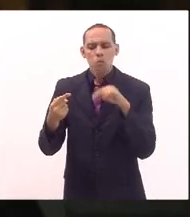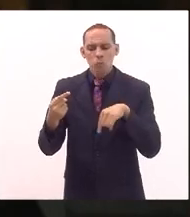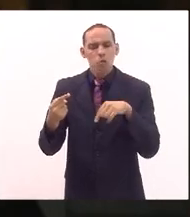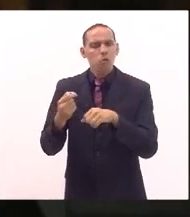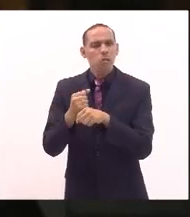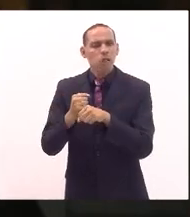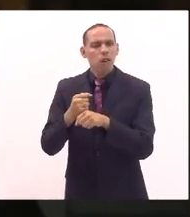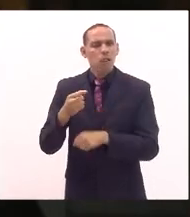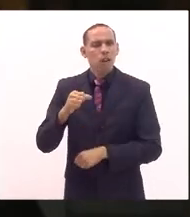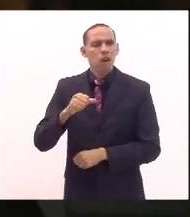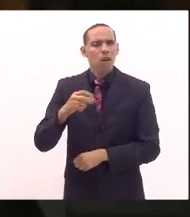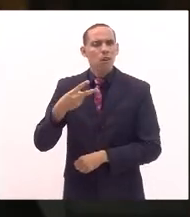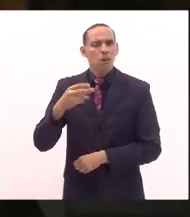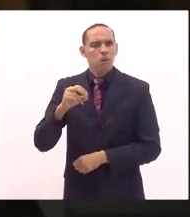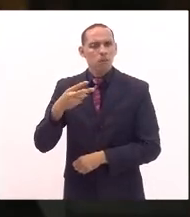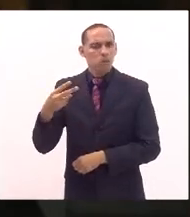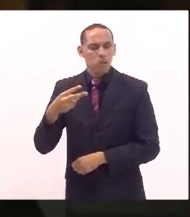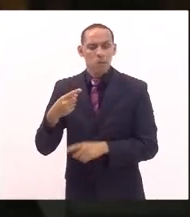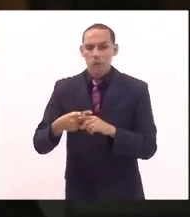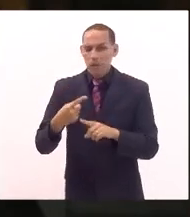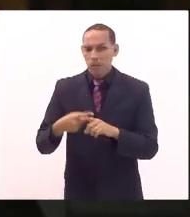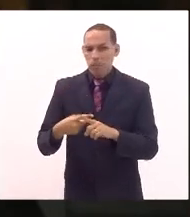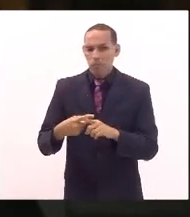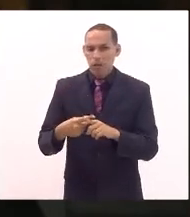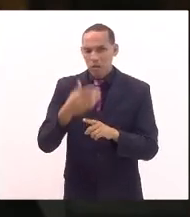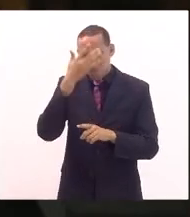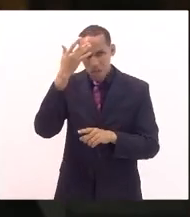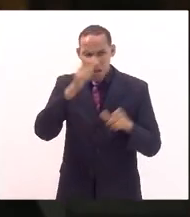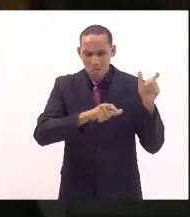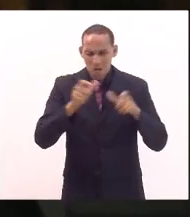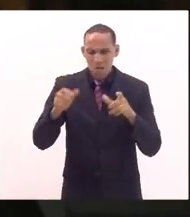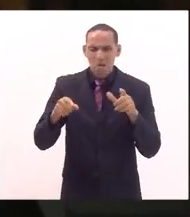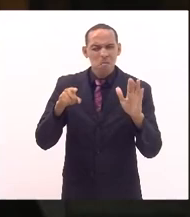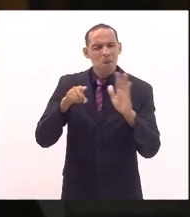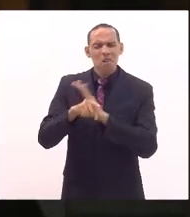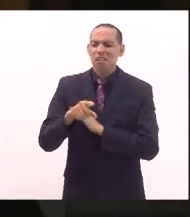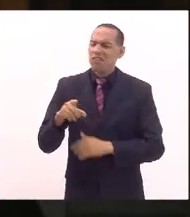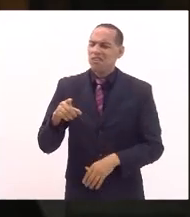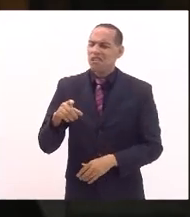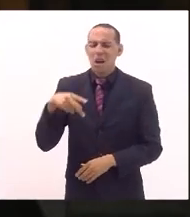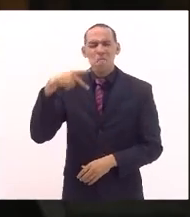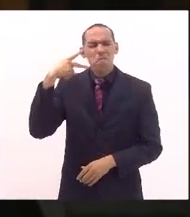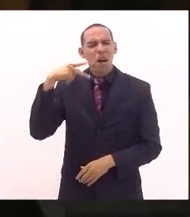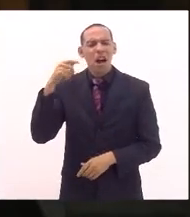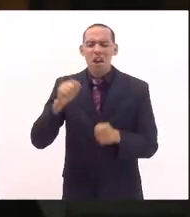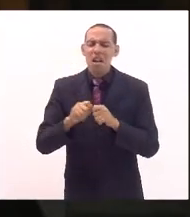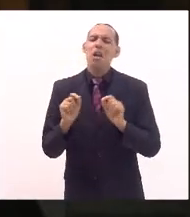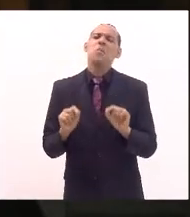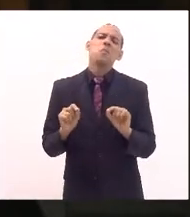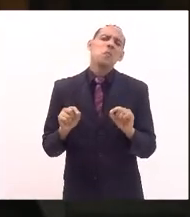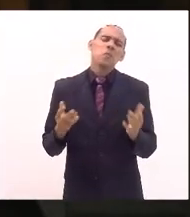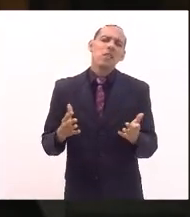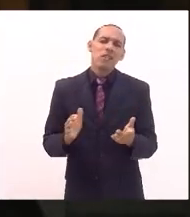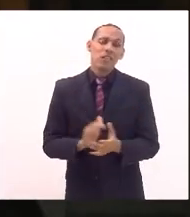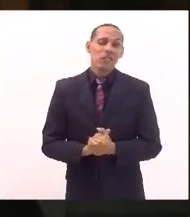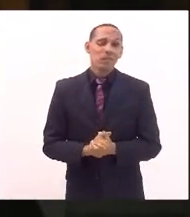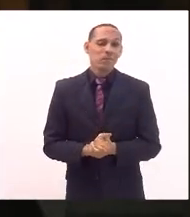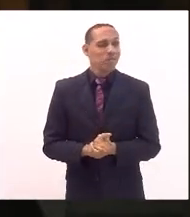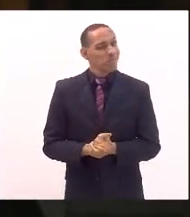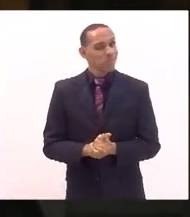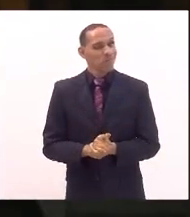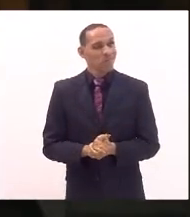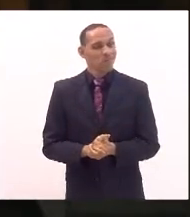2022 porque muita gente pergunta O que faz um parlamentar aí